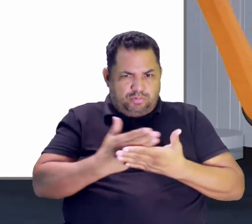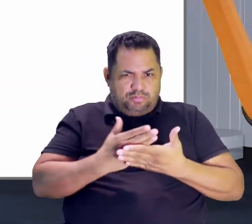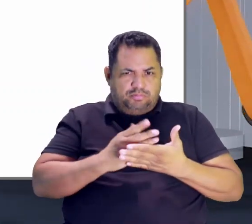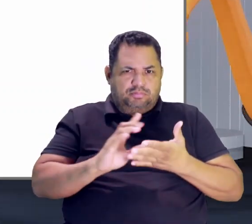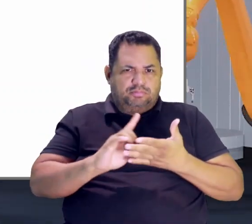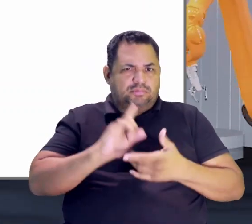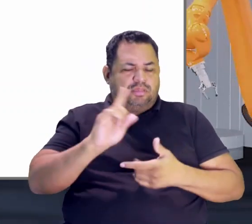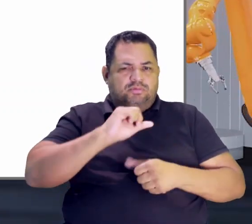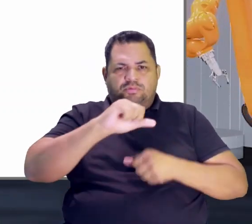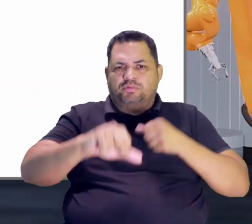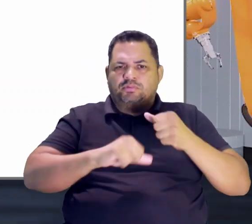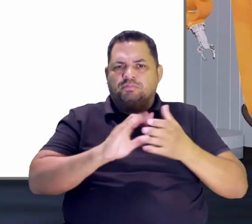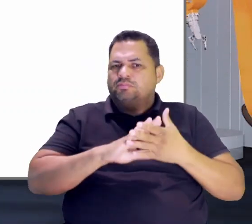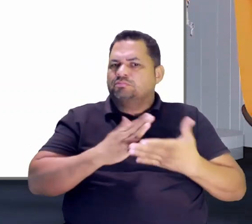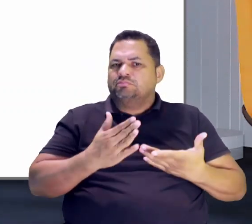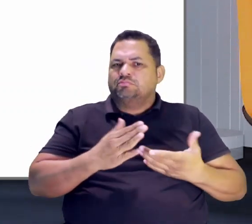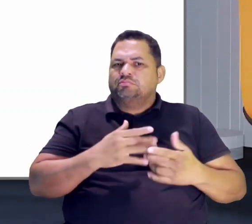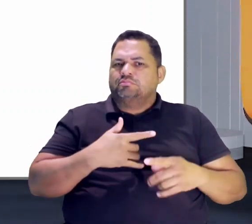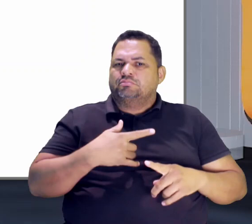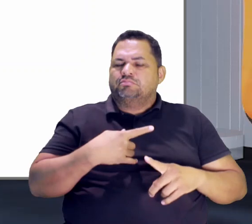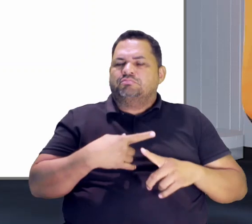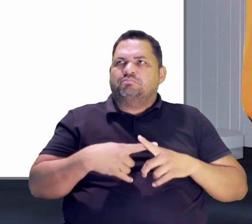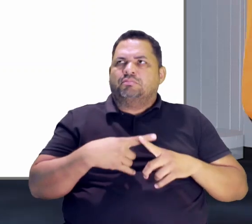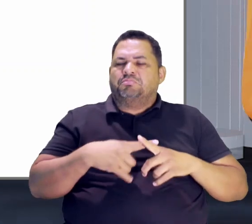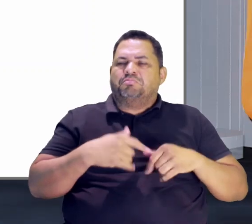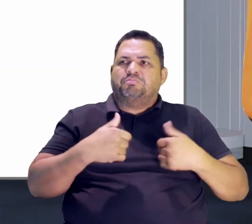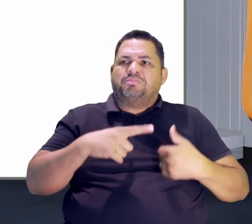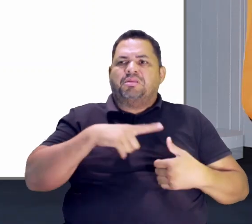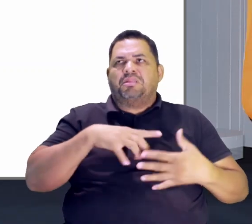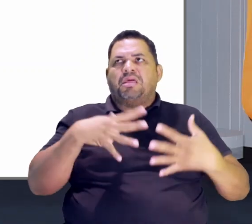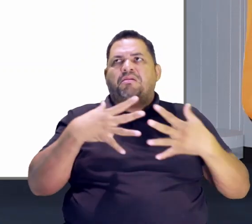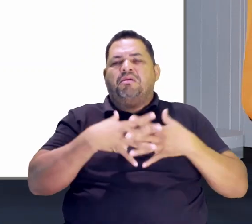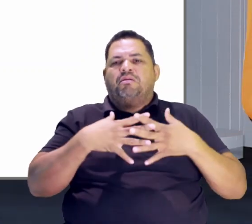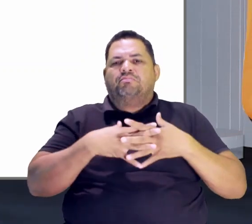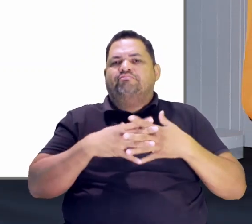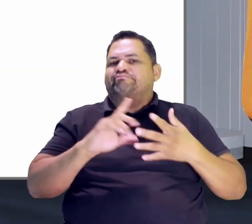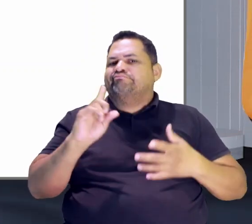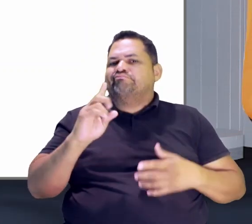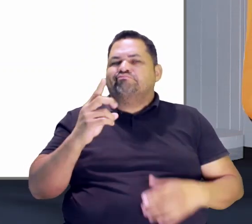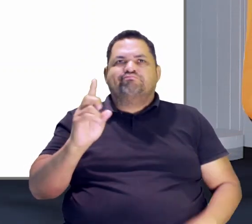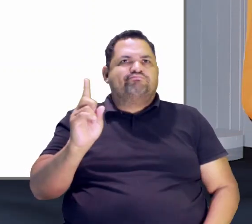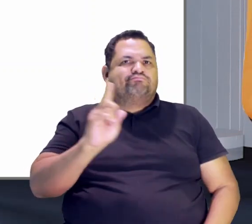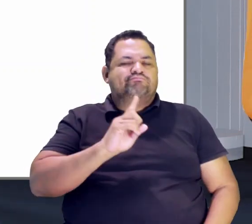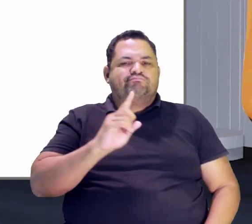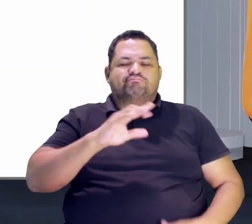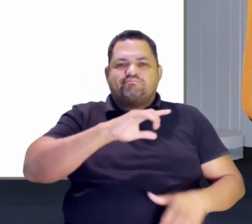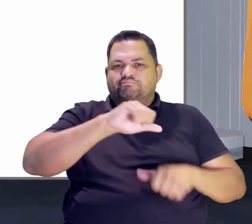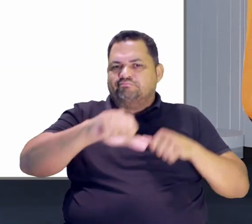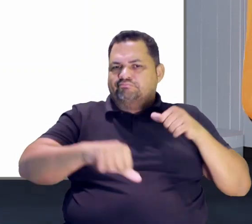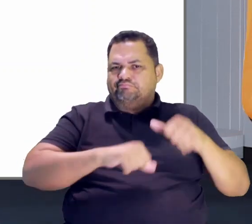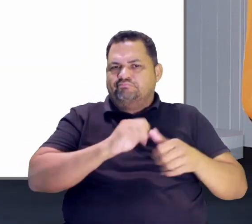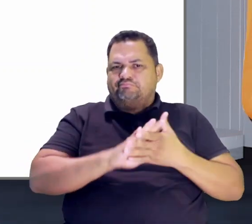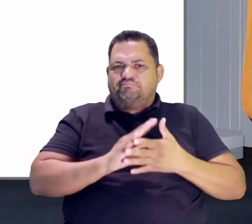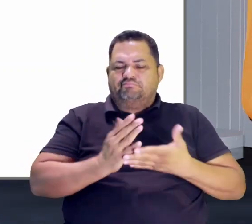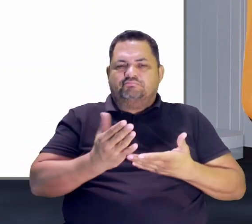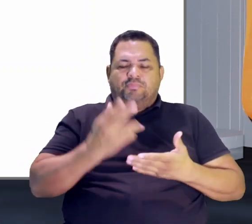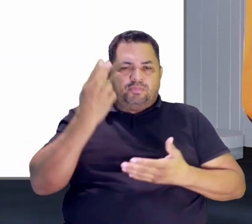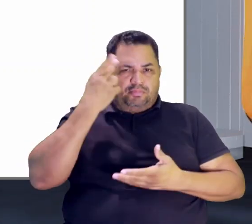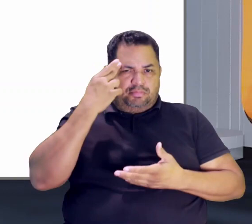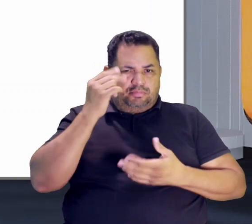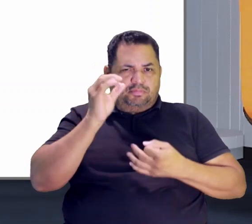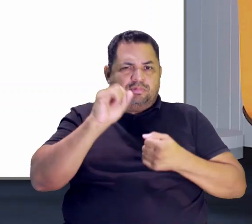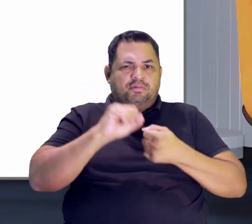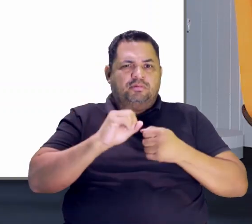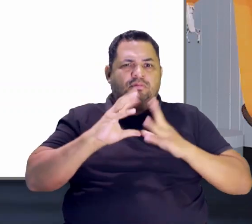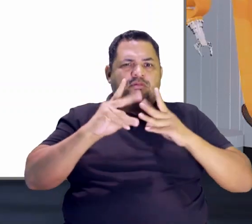não mude mais, tá? Pode ser que uma outra lá te confunda, mas não mude mais. Geralmente, você acerta essa que você fez